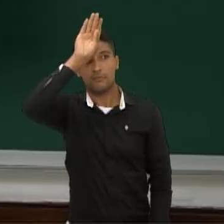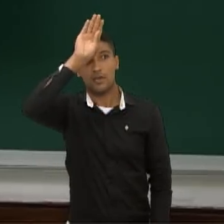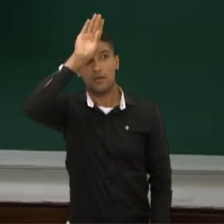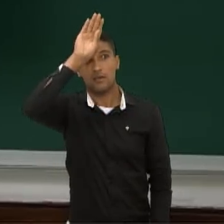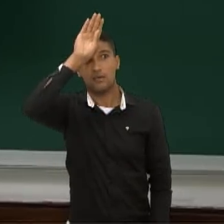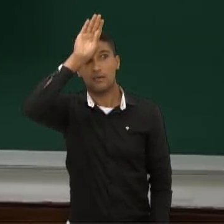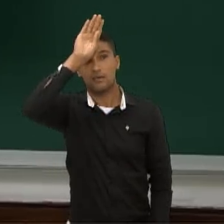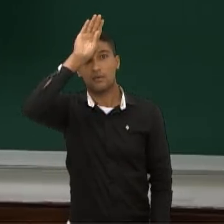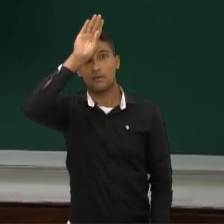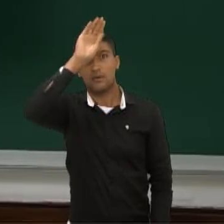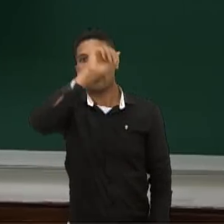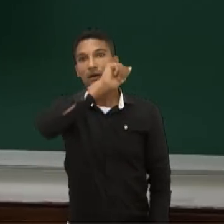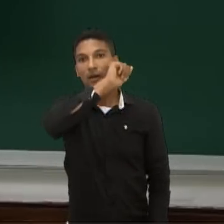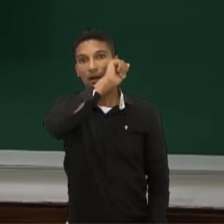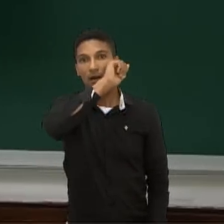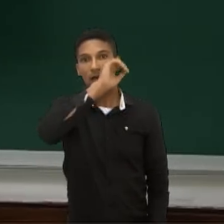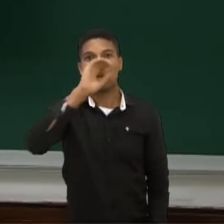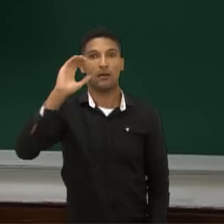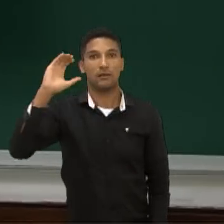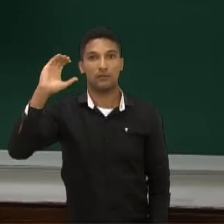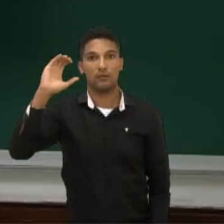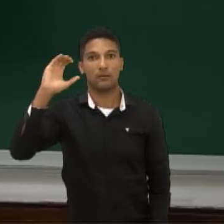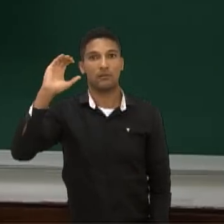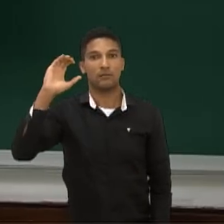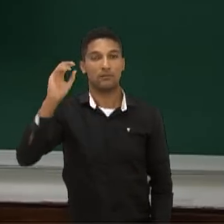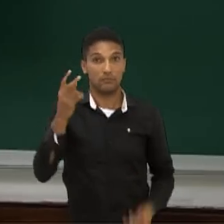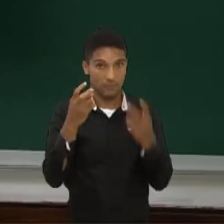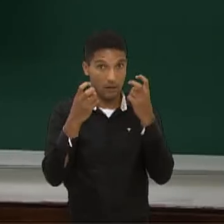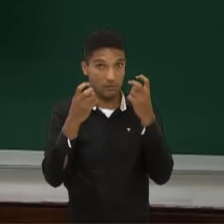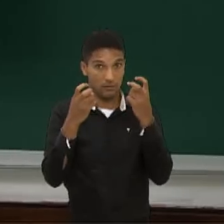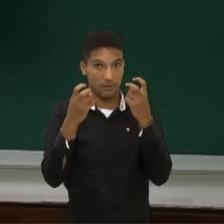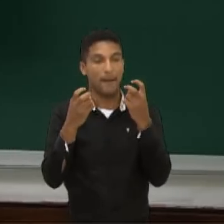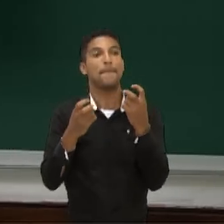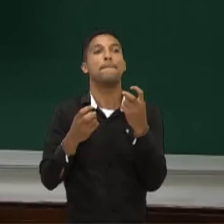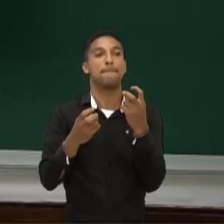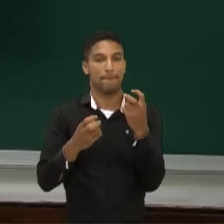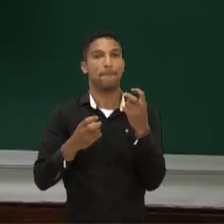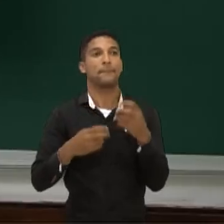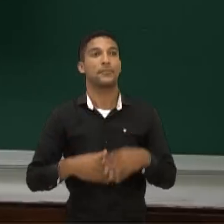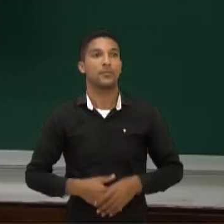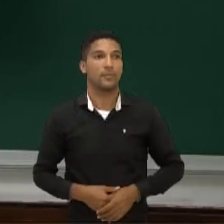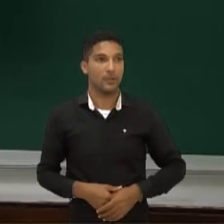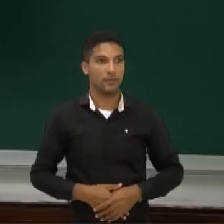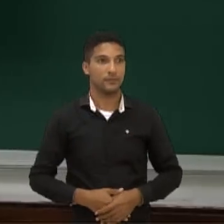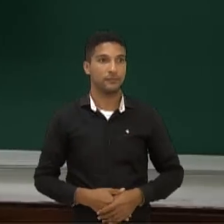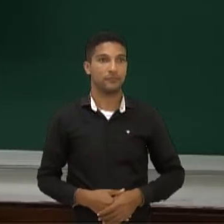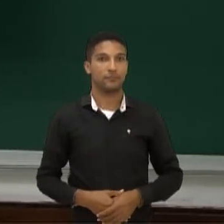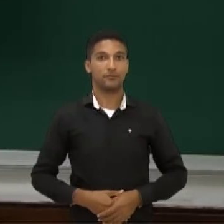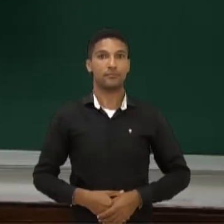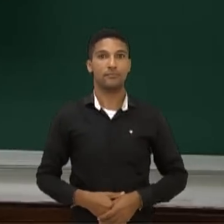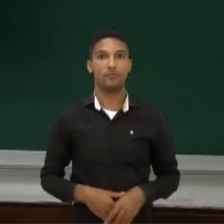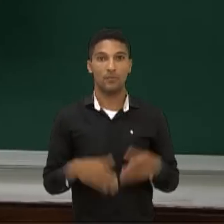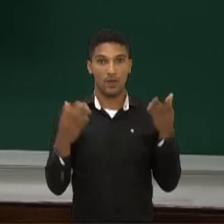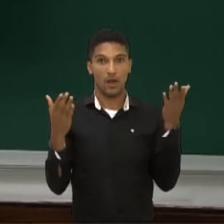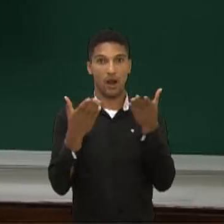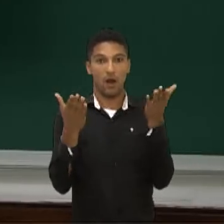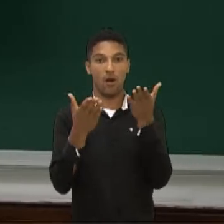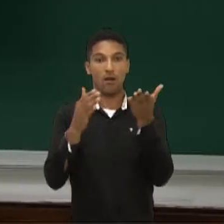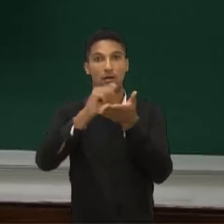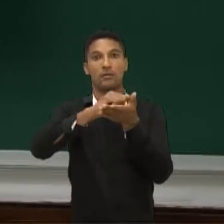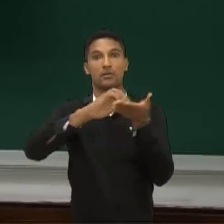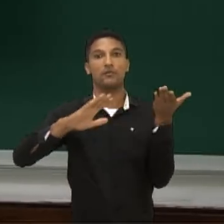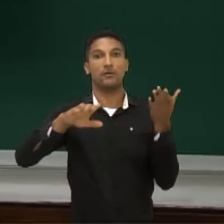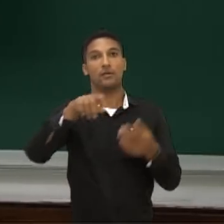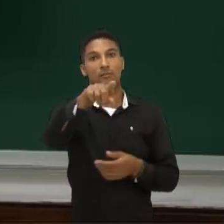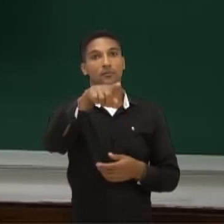para nós, tá bom, pessoal? E nesse caso, falando dos triângulos, né? Então, olha só, agora eu tenho uma atividade aqui